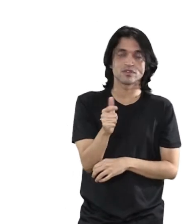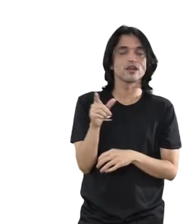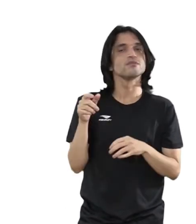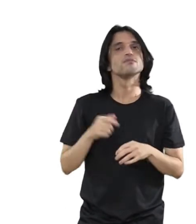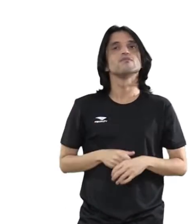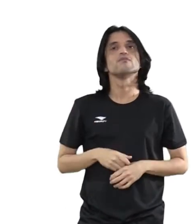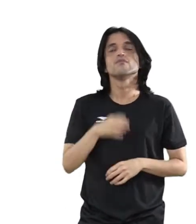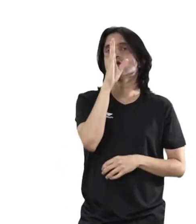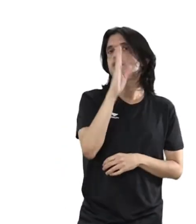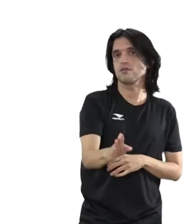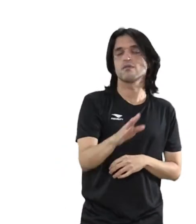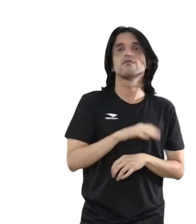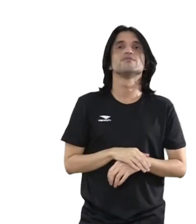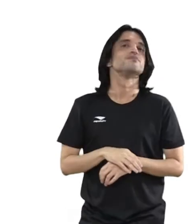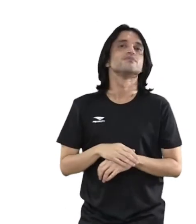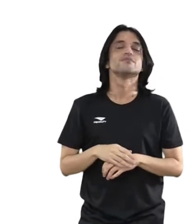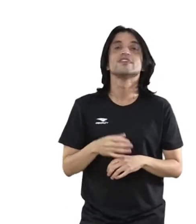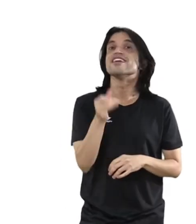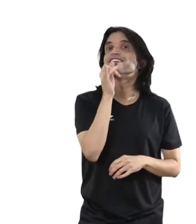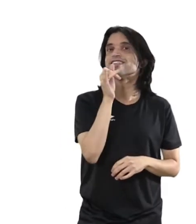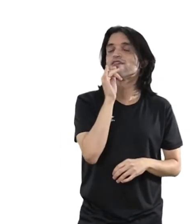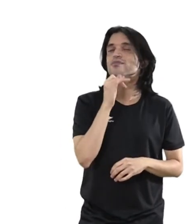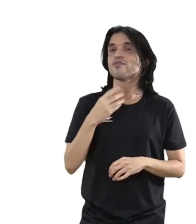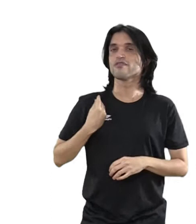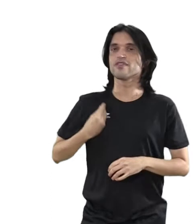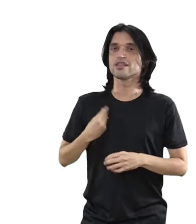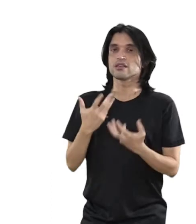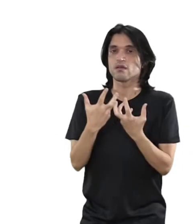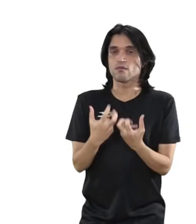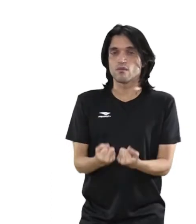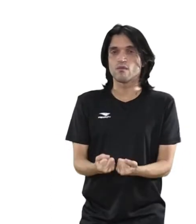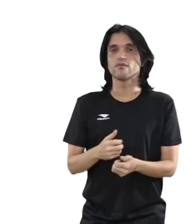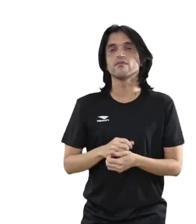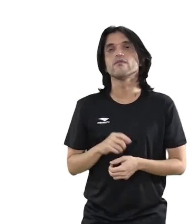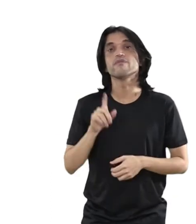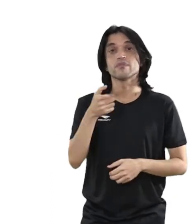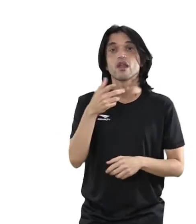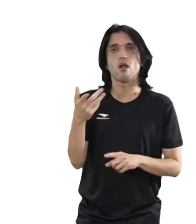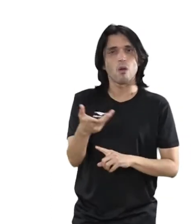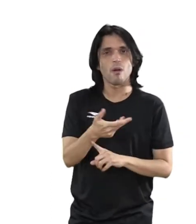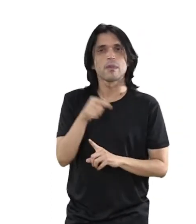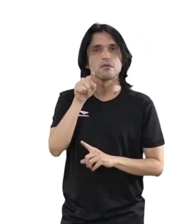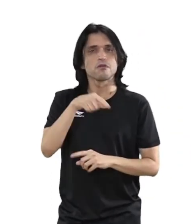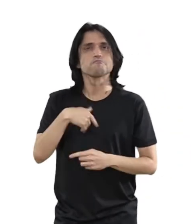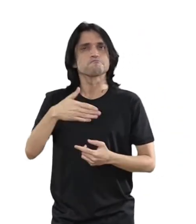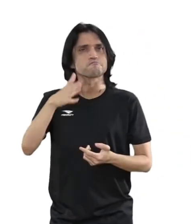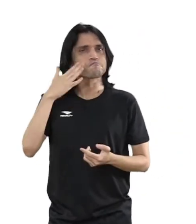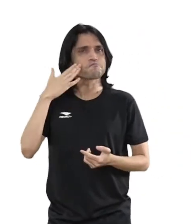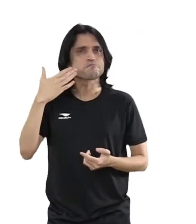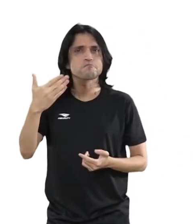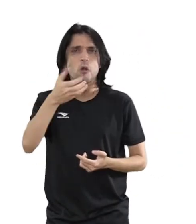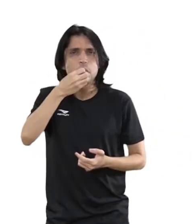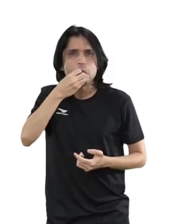Secas, Graciliano Ramos. A obra revela a maestria do seu autor ao tratar de problemas